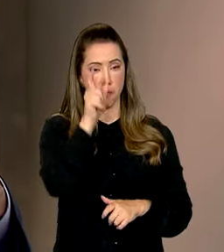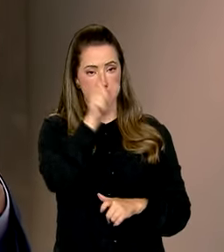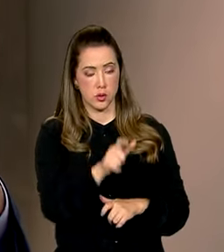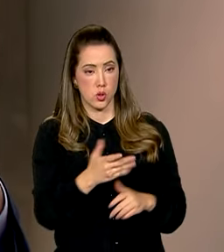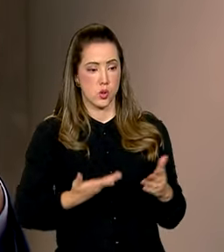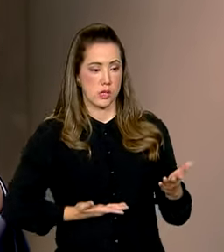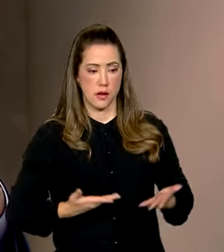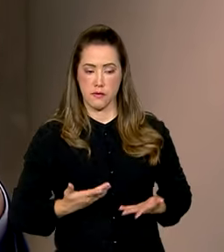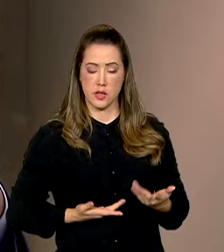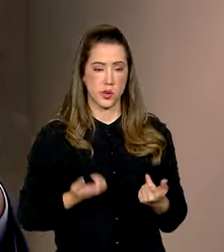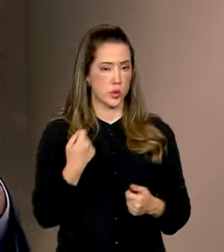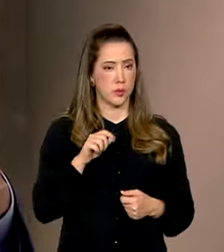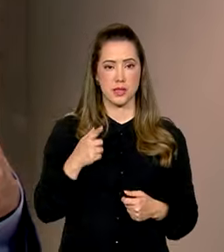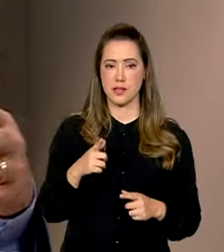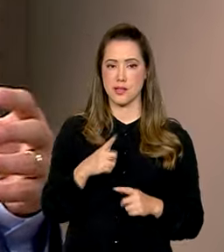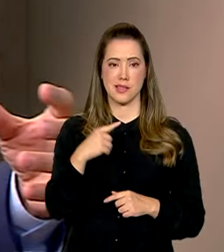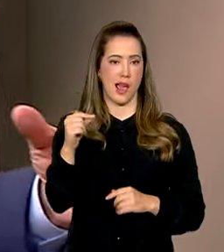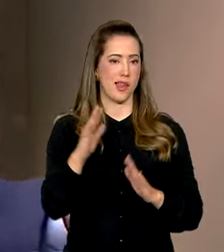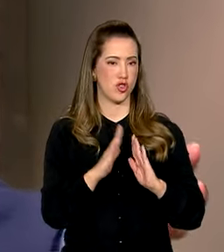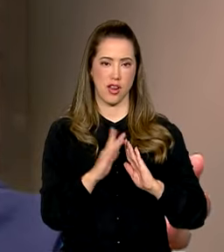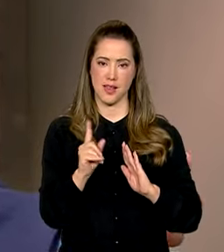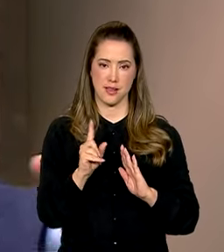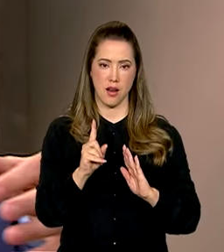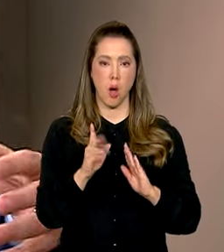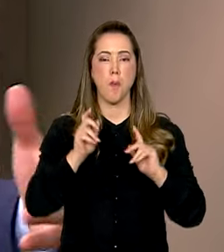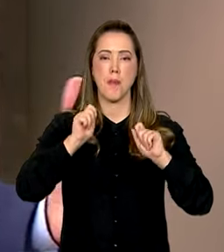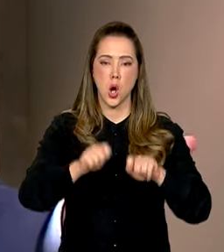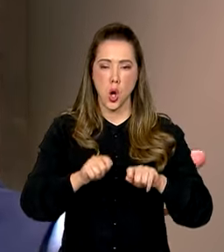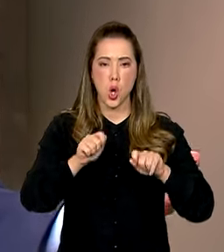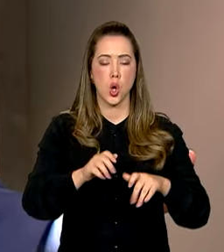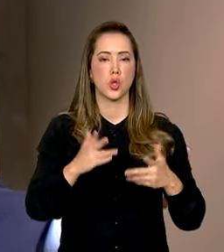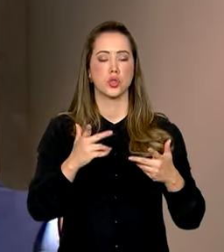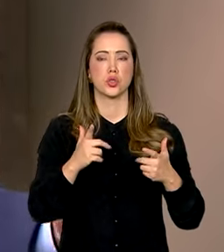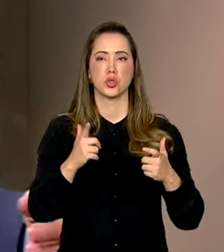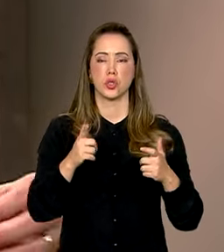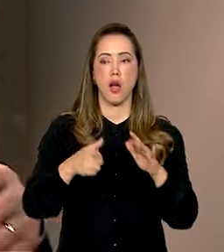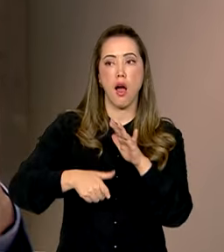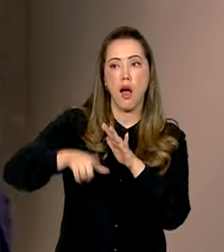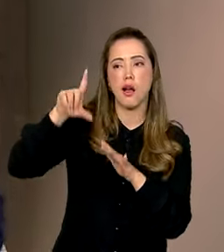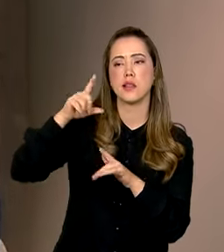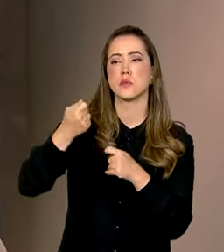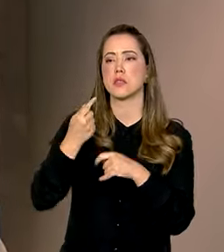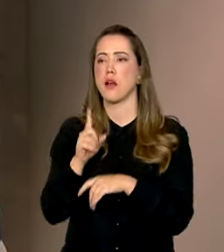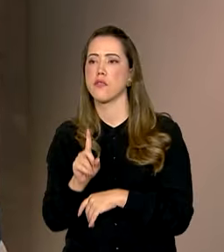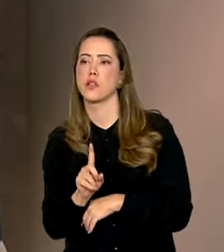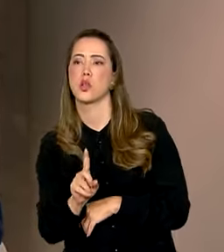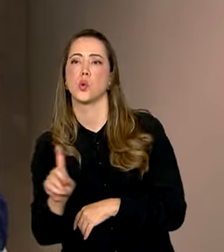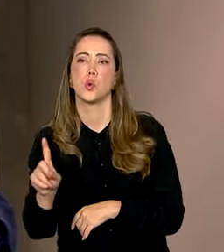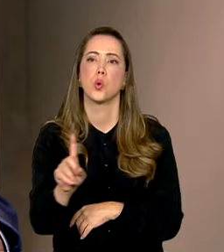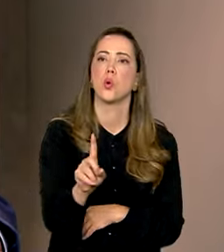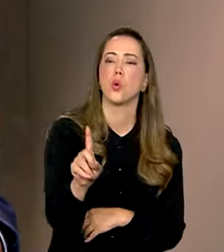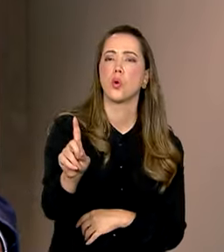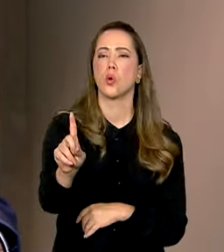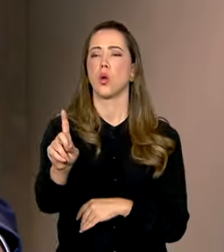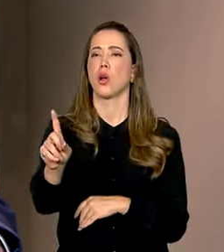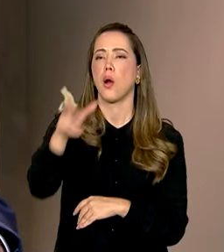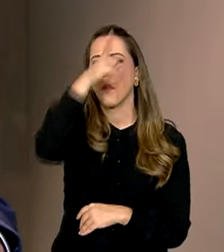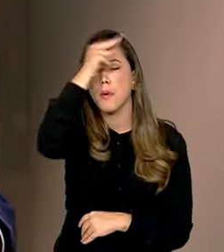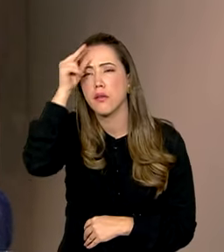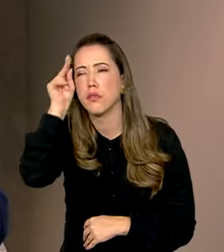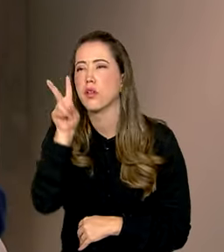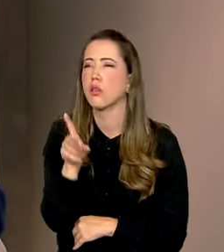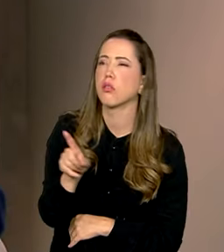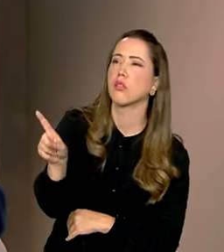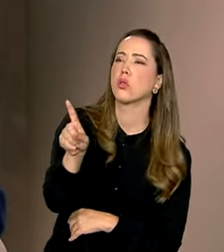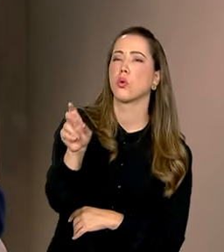ele não precisa mais se deslocar para um prédio da prefeitura ou um prédio do governo federal,